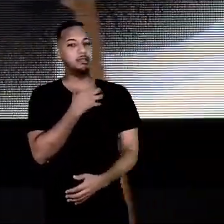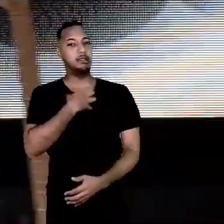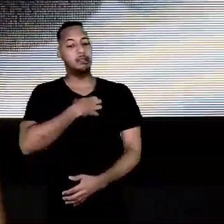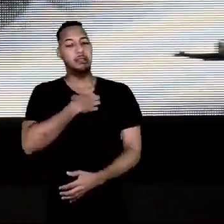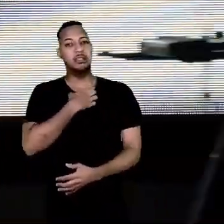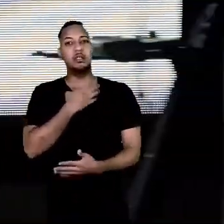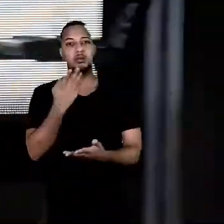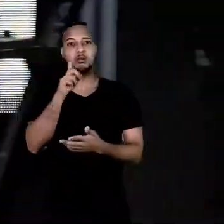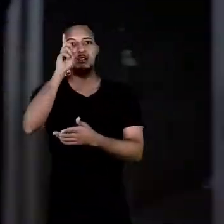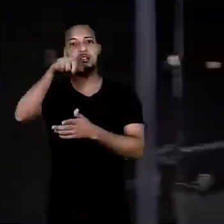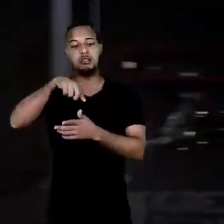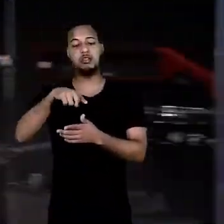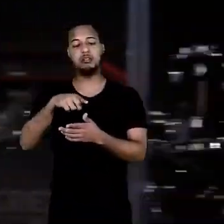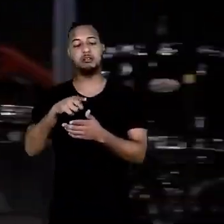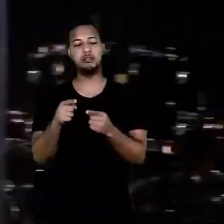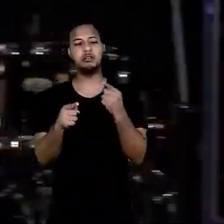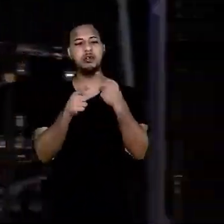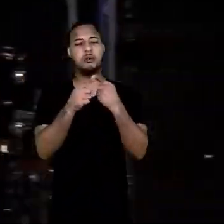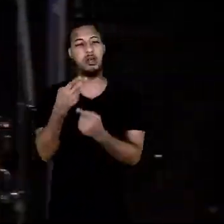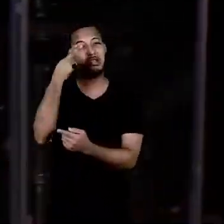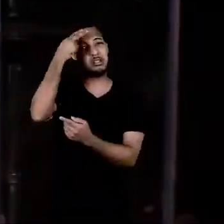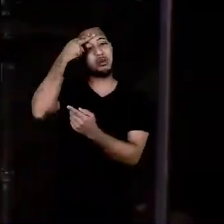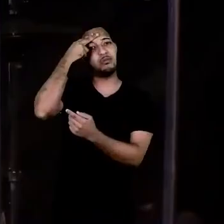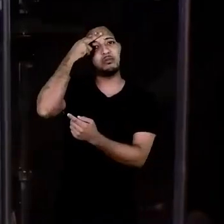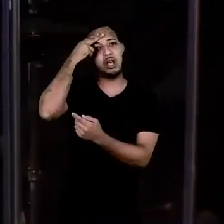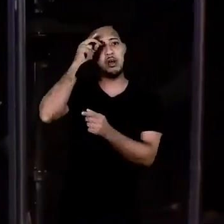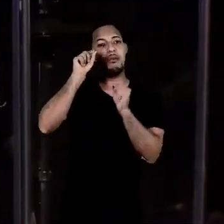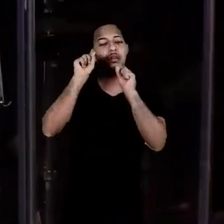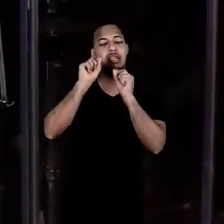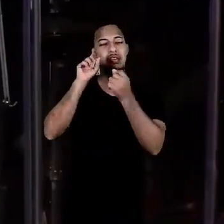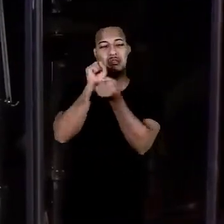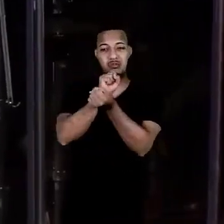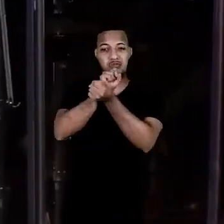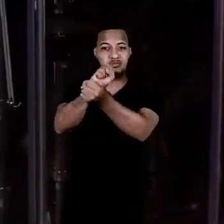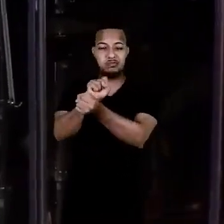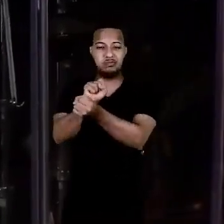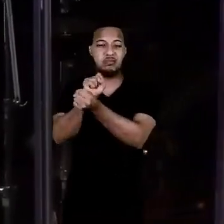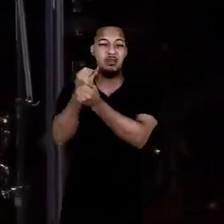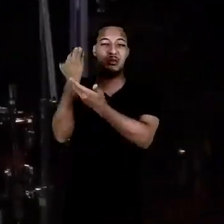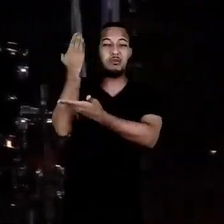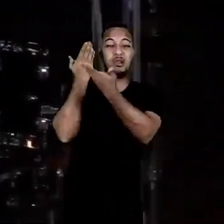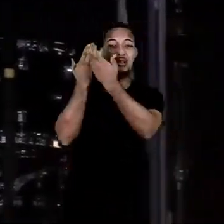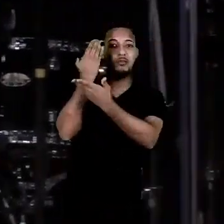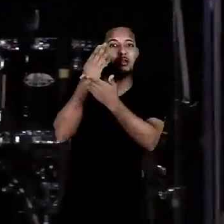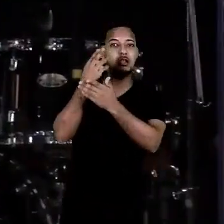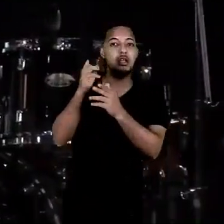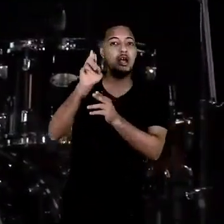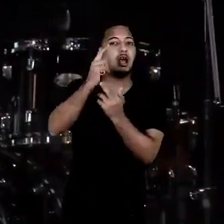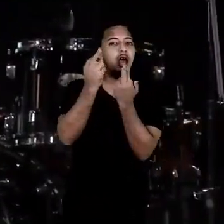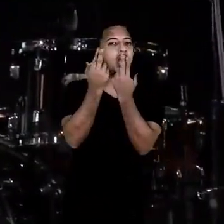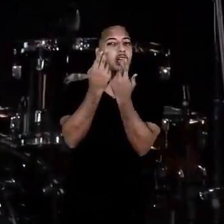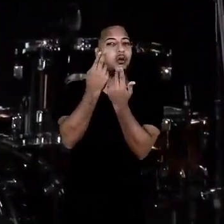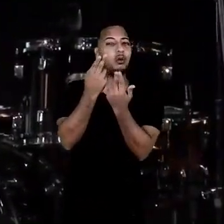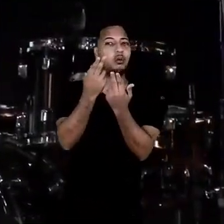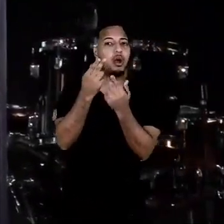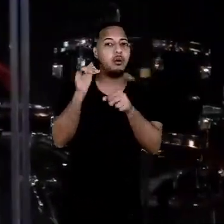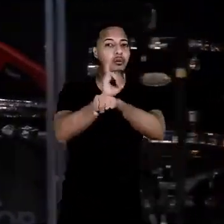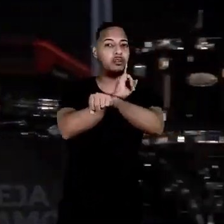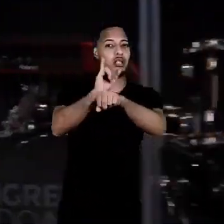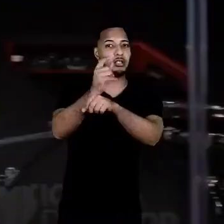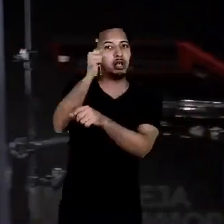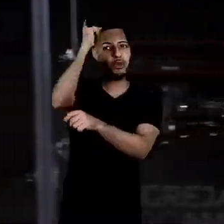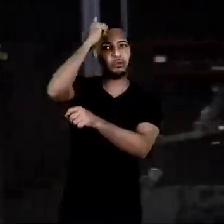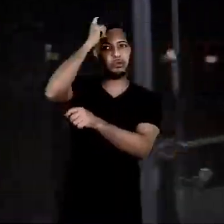Por quê? Porque são traumas que nos prendem. É da mesma forma que o diabo se utiliza. É um trauma, uma falta